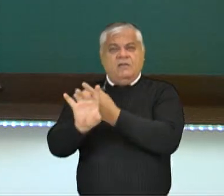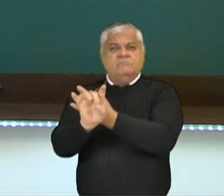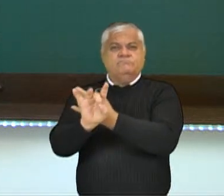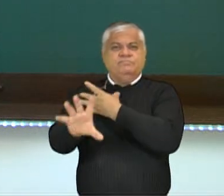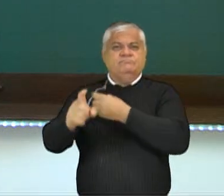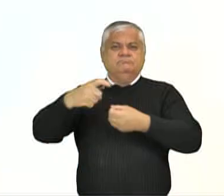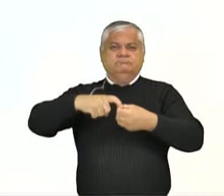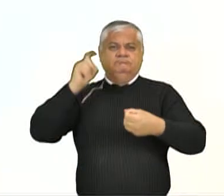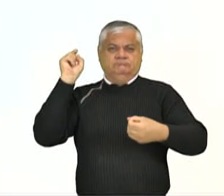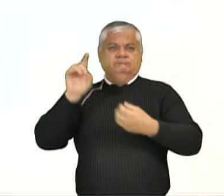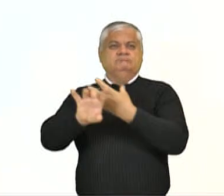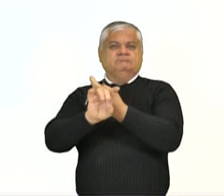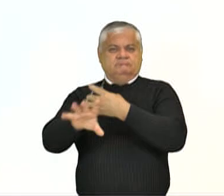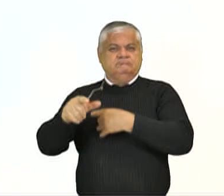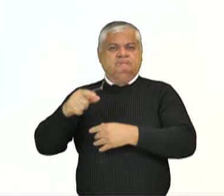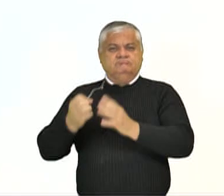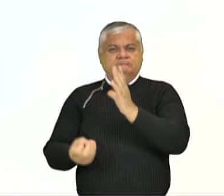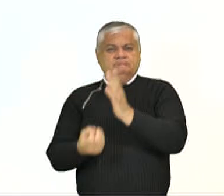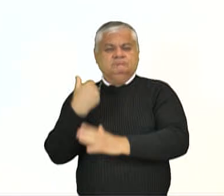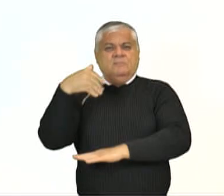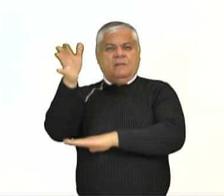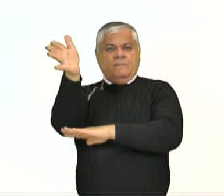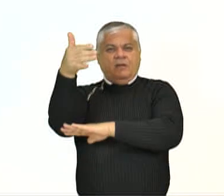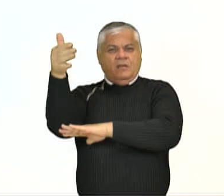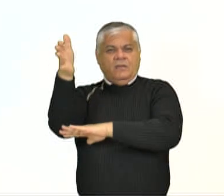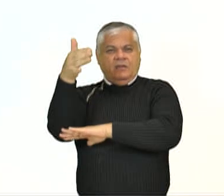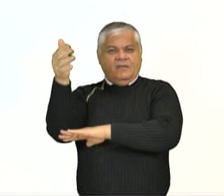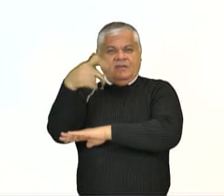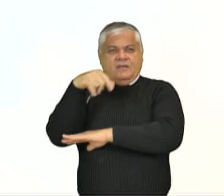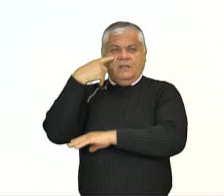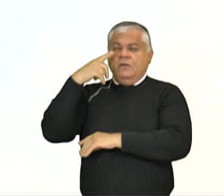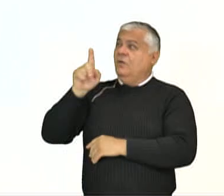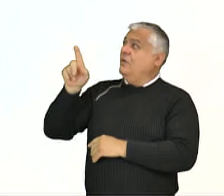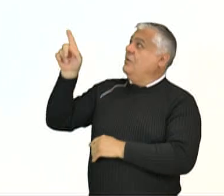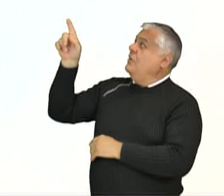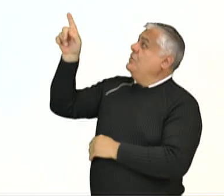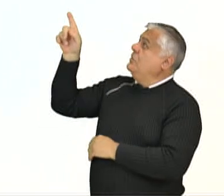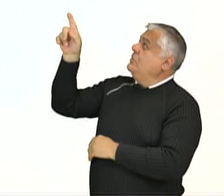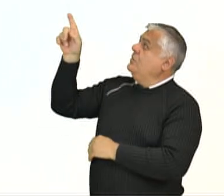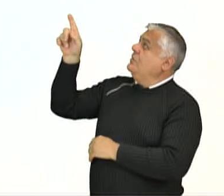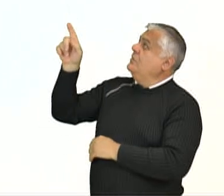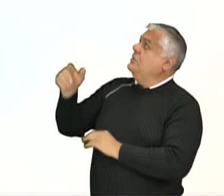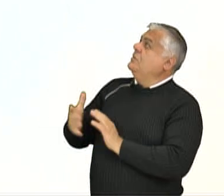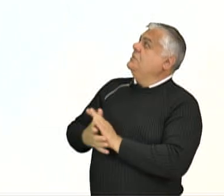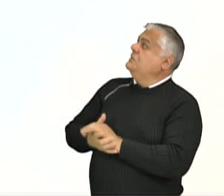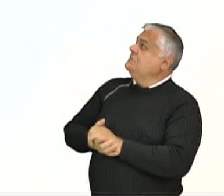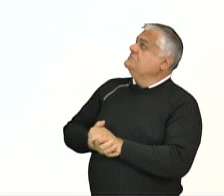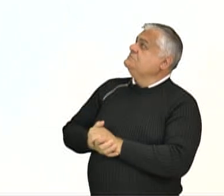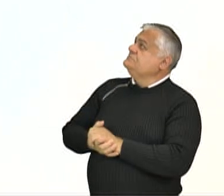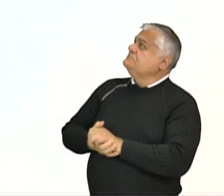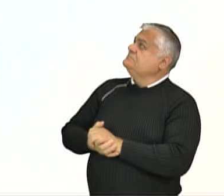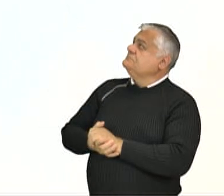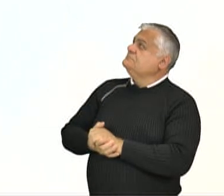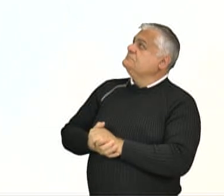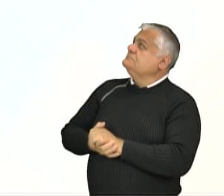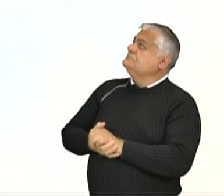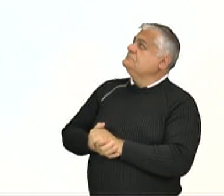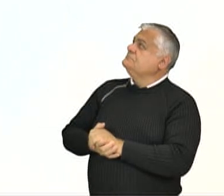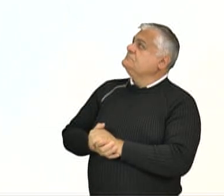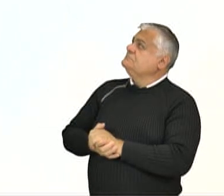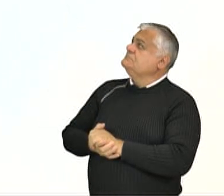independentes. Temos aqui as suas bandeiras: Croácia, Eslovênia, Sérvia, Montenegro, Bósnia,